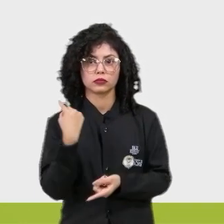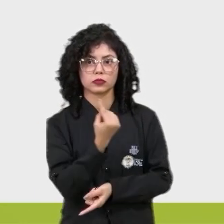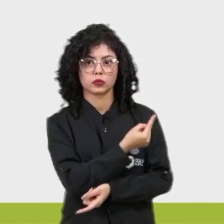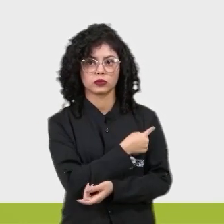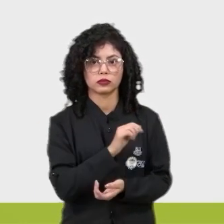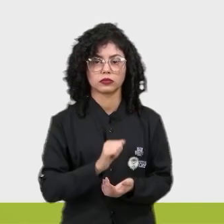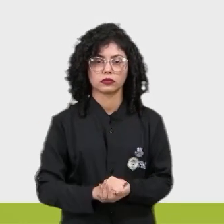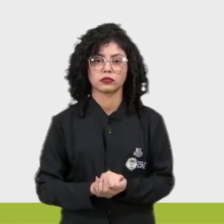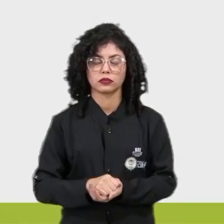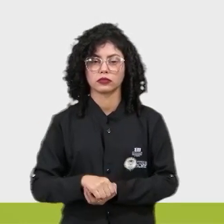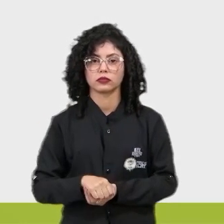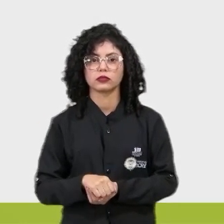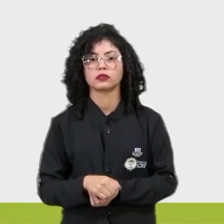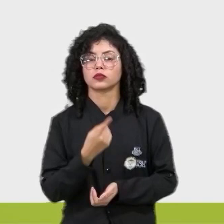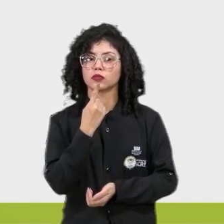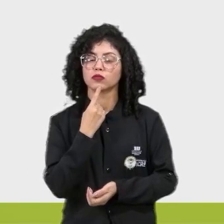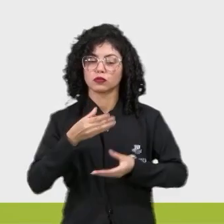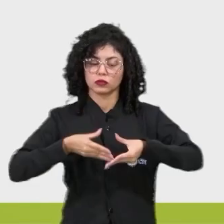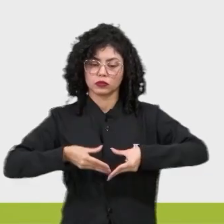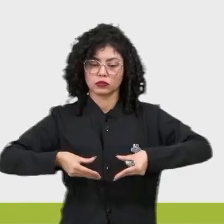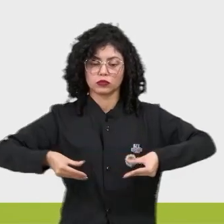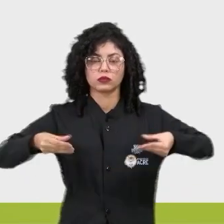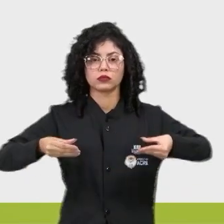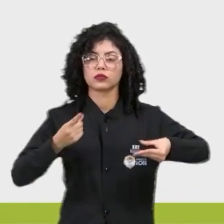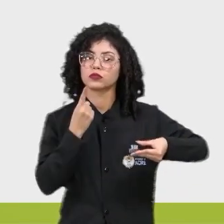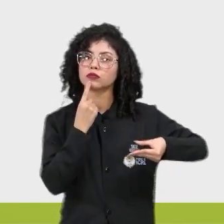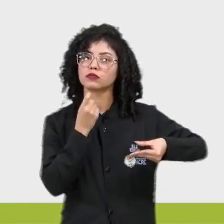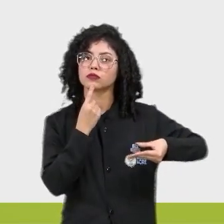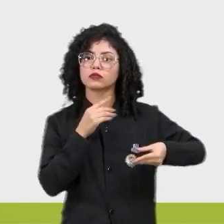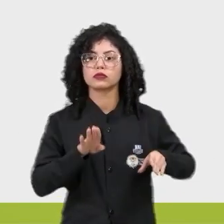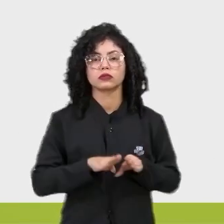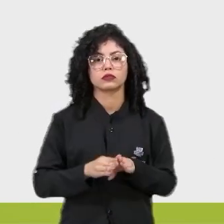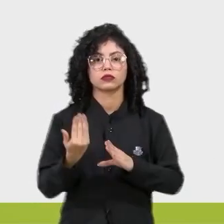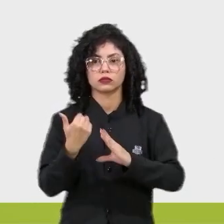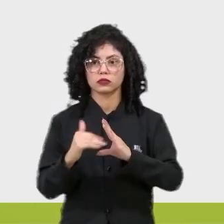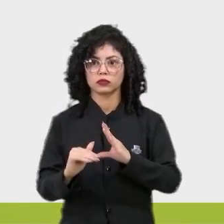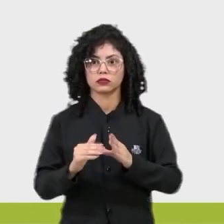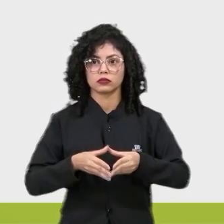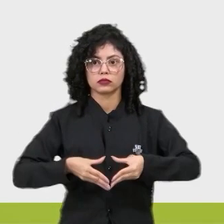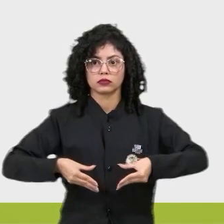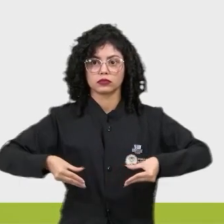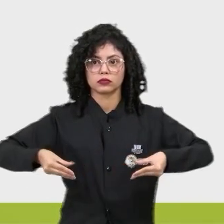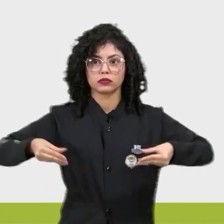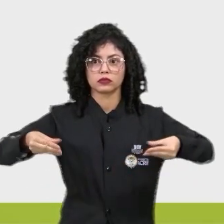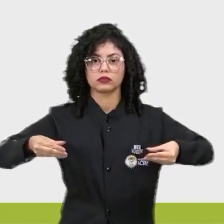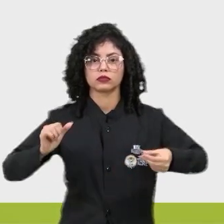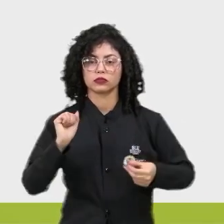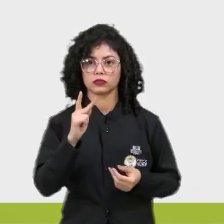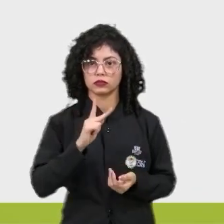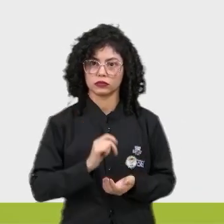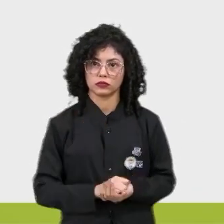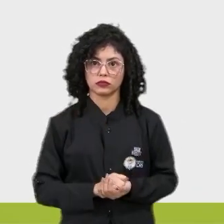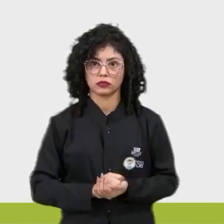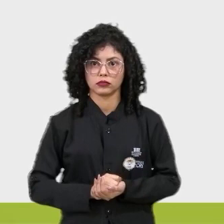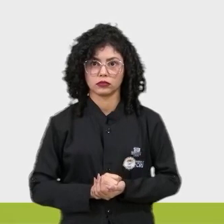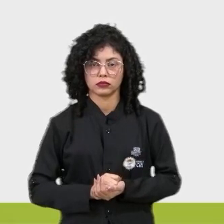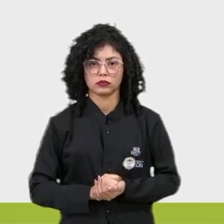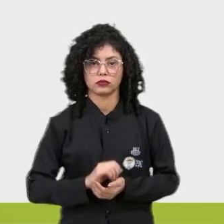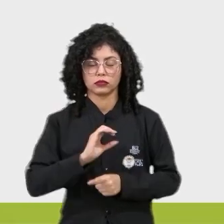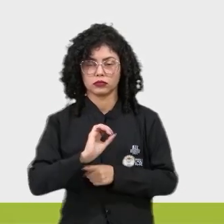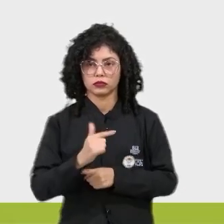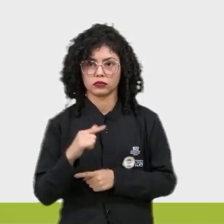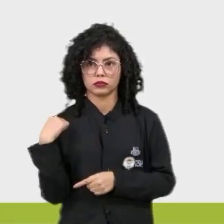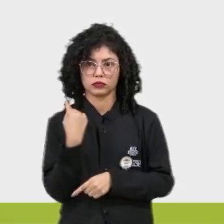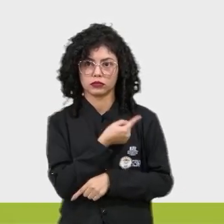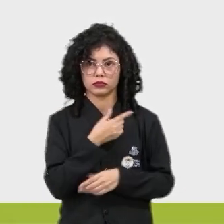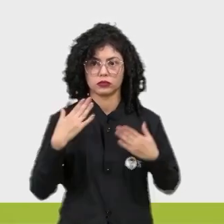glóbulos vermelhos, eritro, que fazem o transporte de glóbulos vermelhos. Ok? Ou de oxigênio pelo